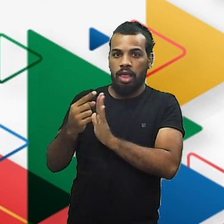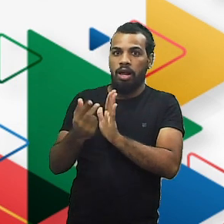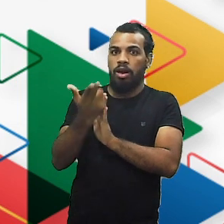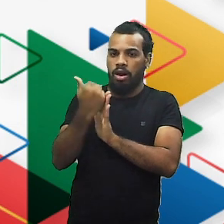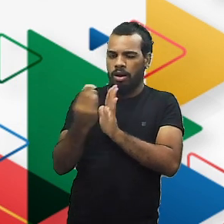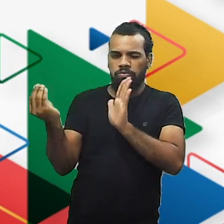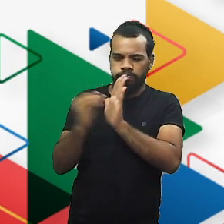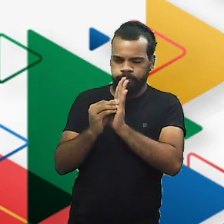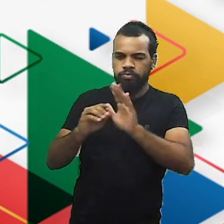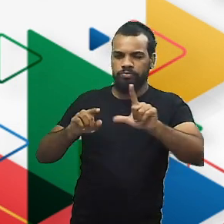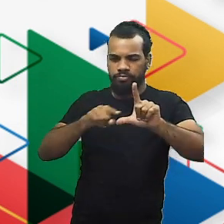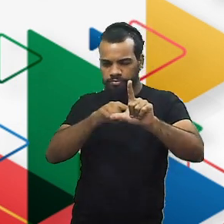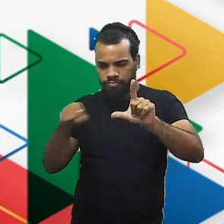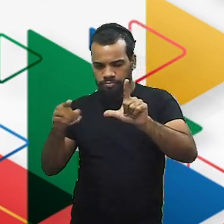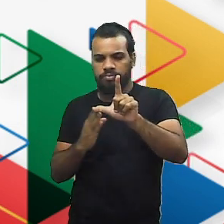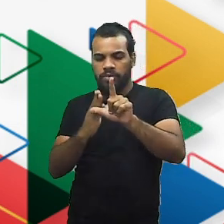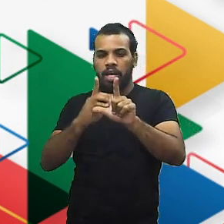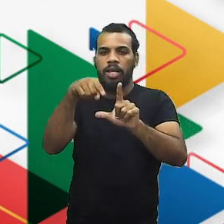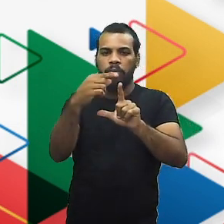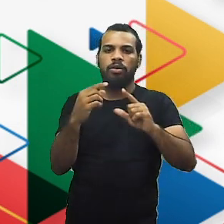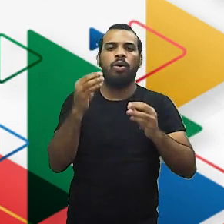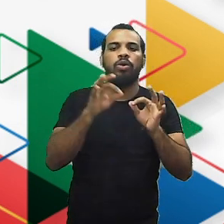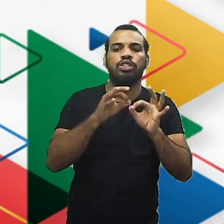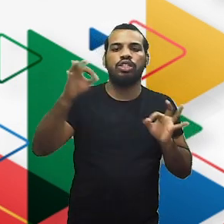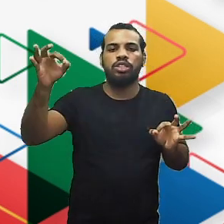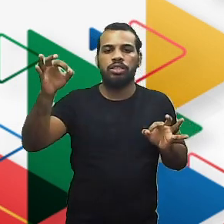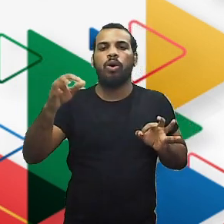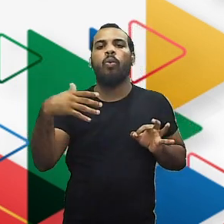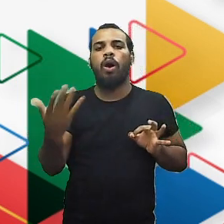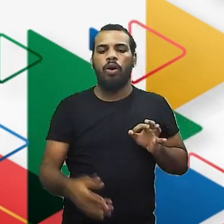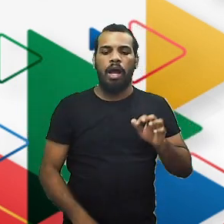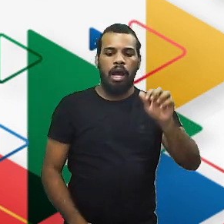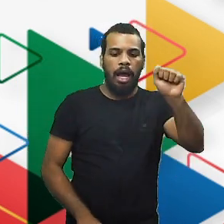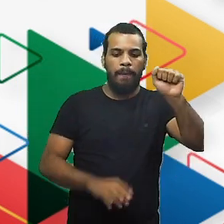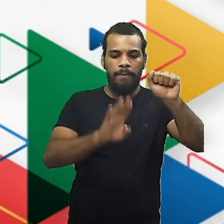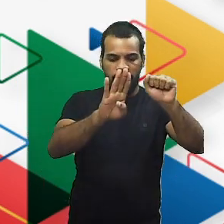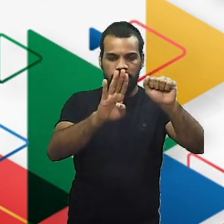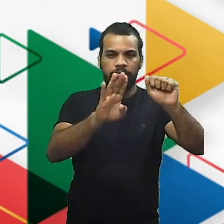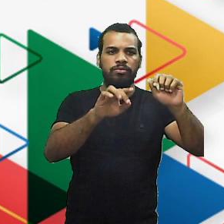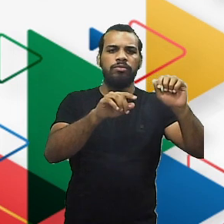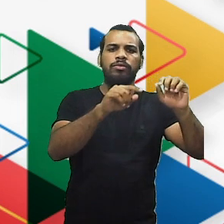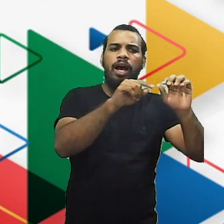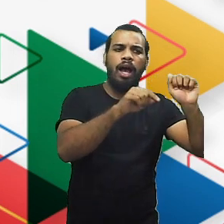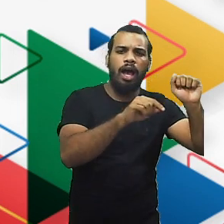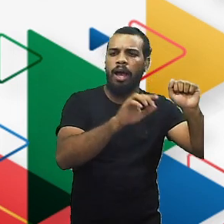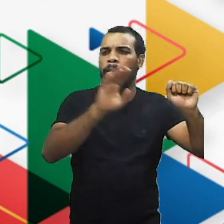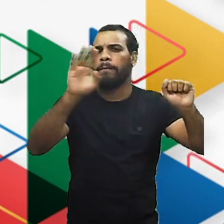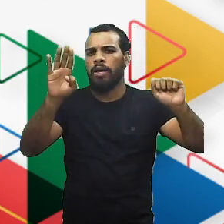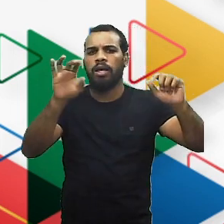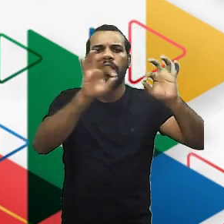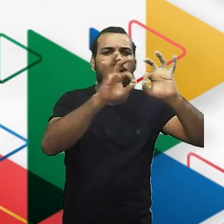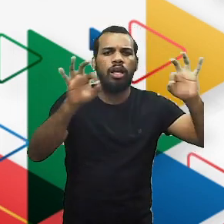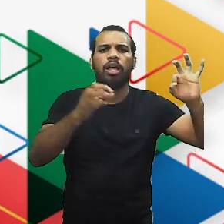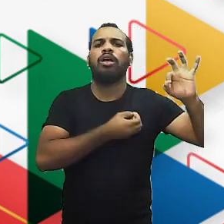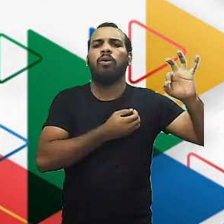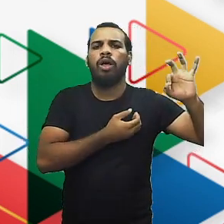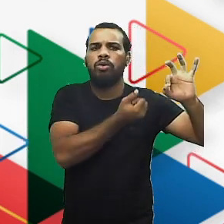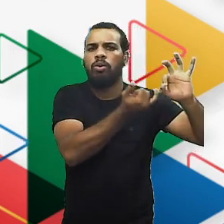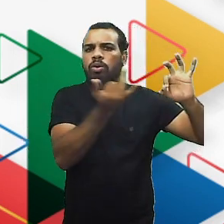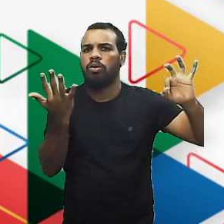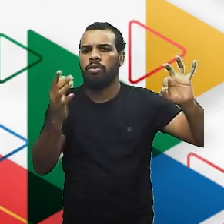a distância entre os pontos A e B. Você vai ter uma distância daquele segmento de reta. Depois você calcula a distância